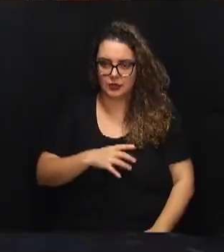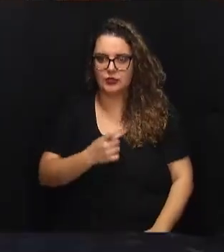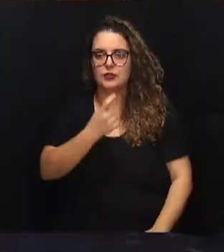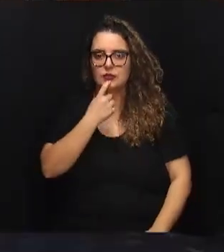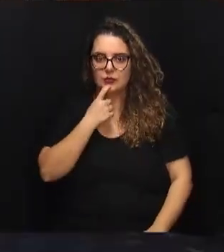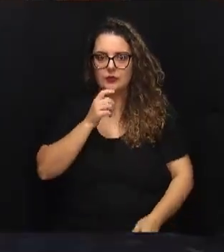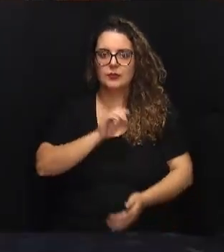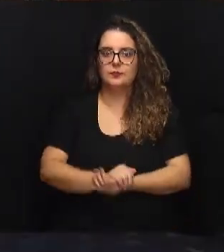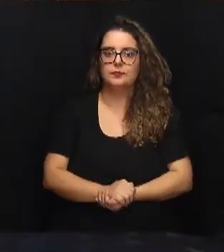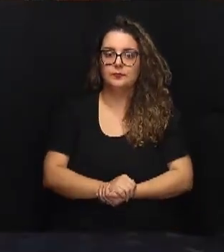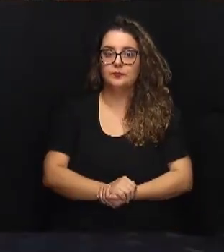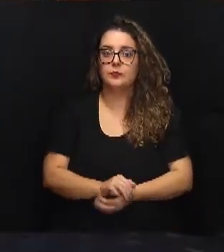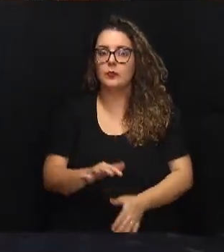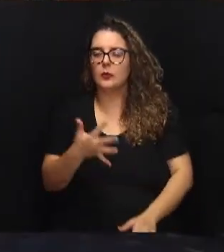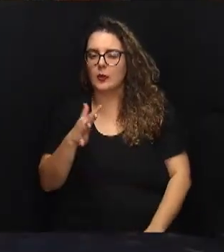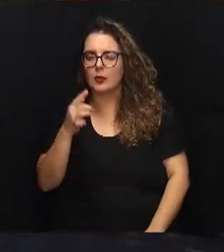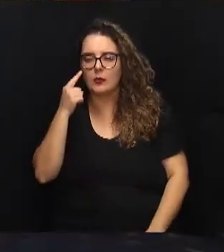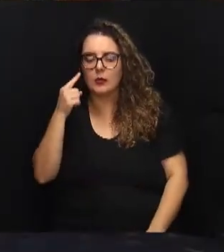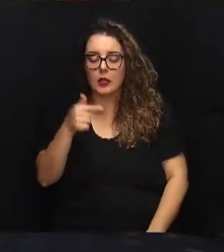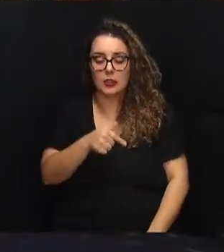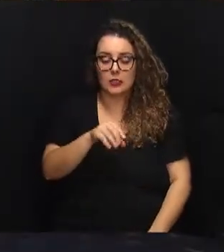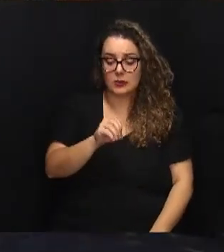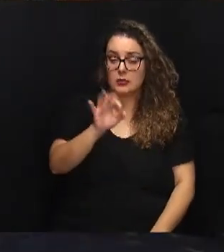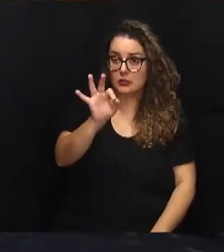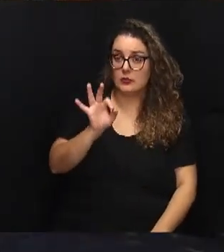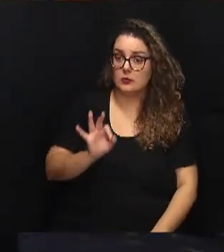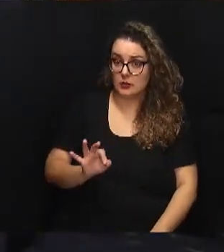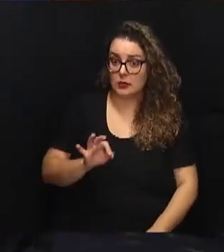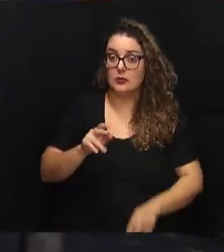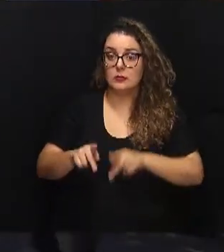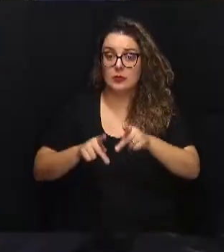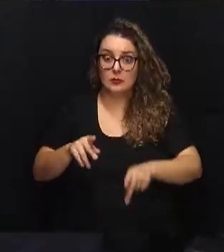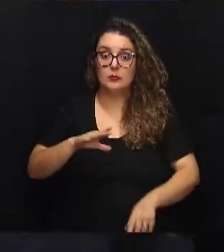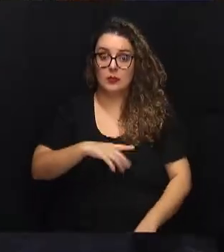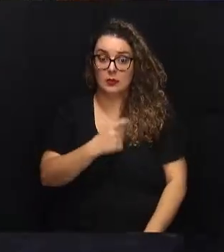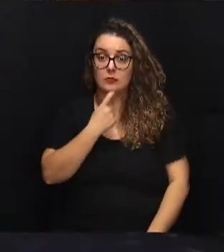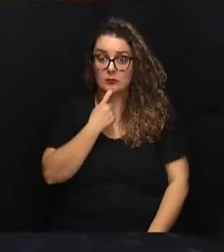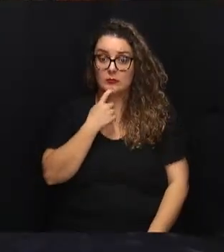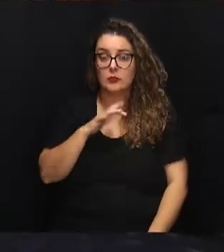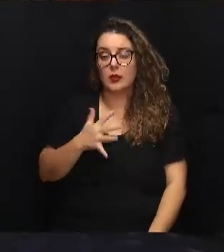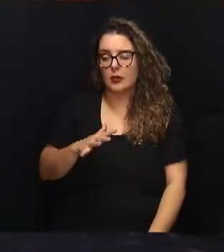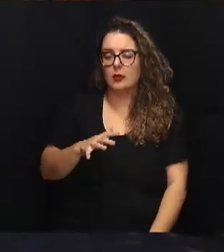cidade. Estima-se que 70% da população do município, em